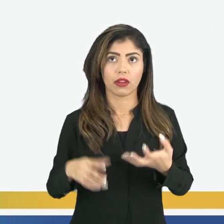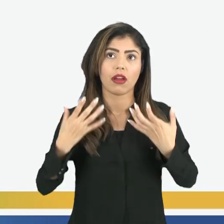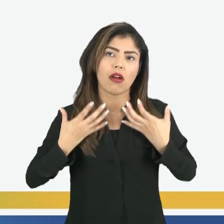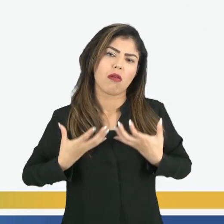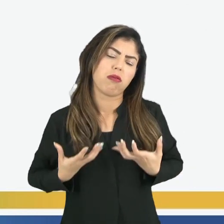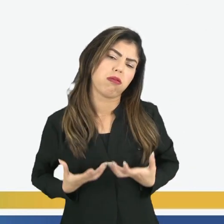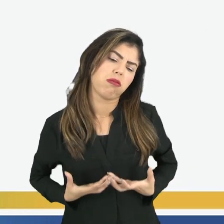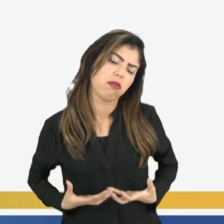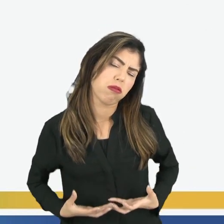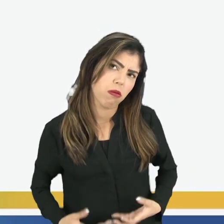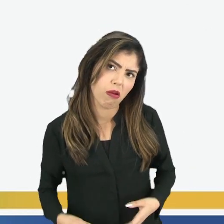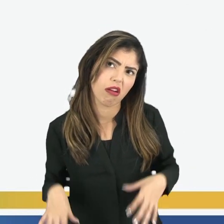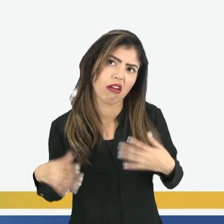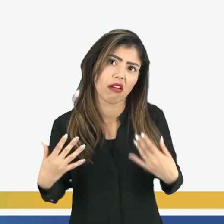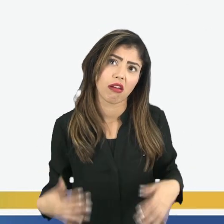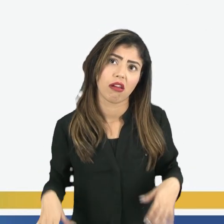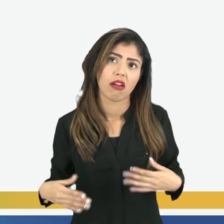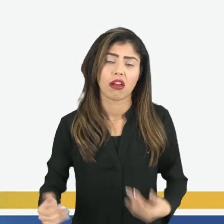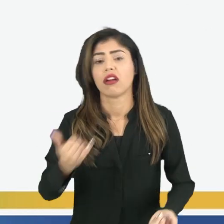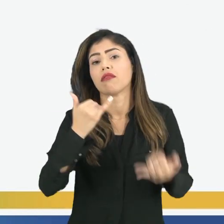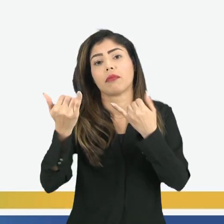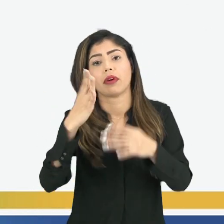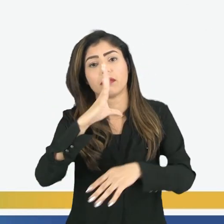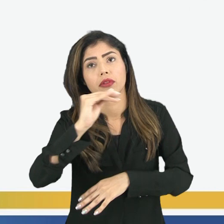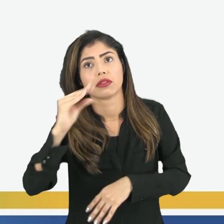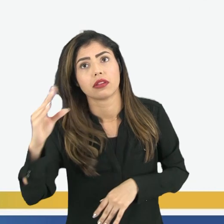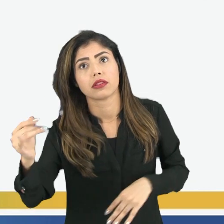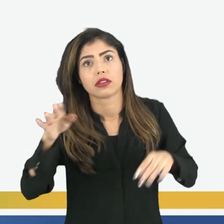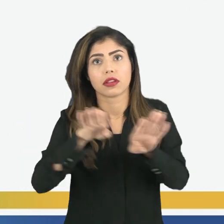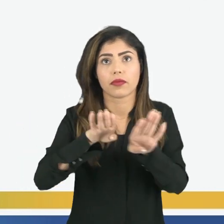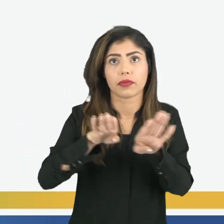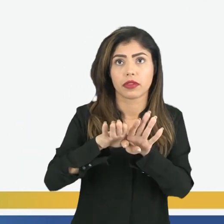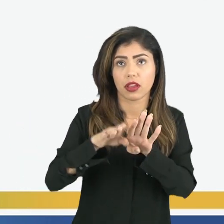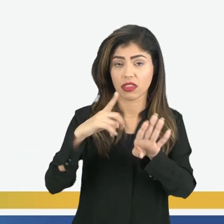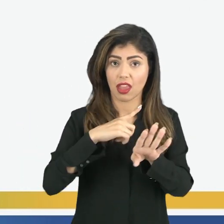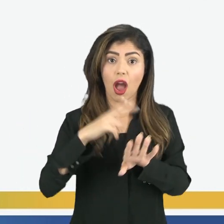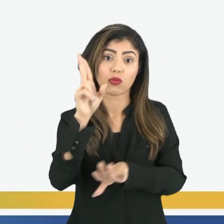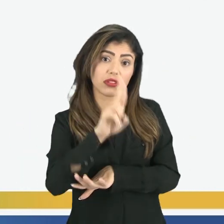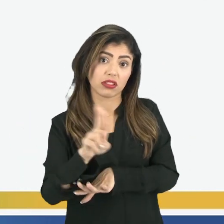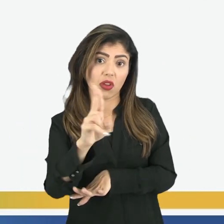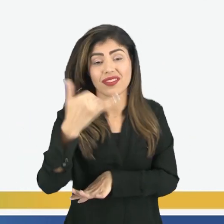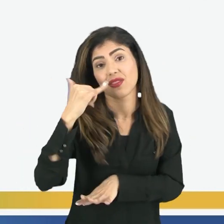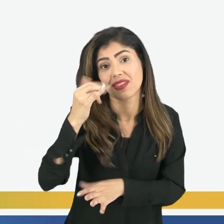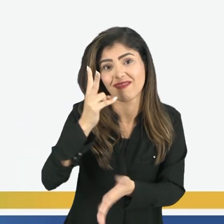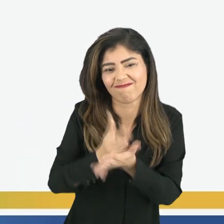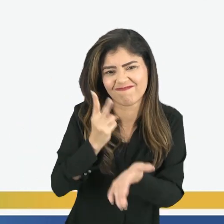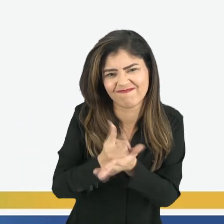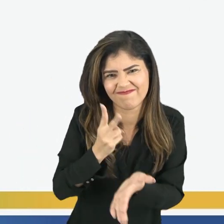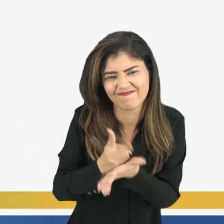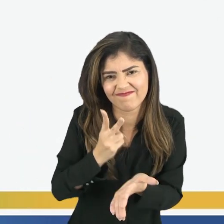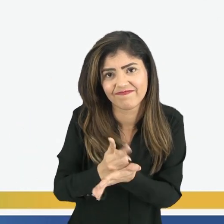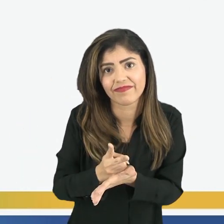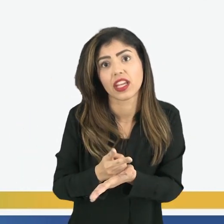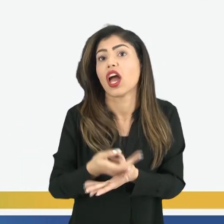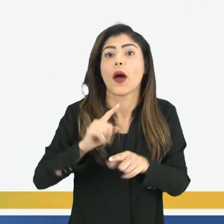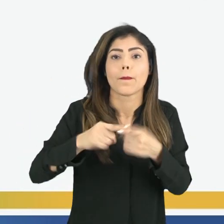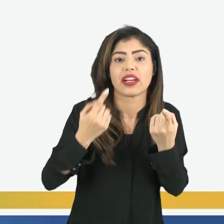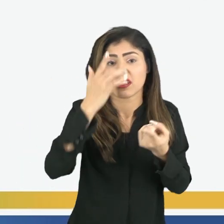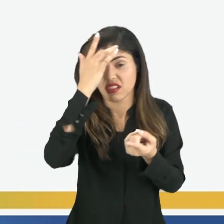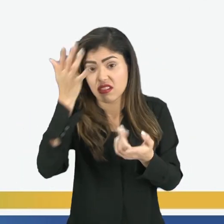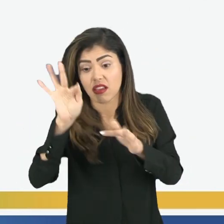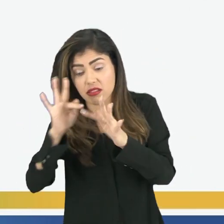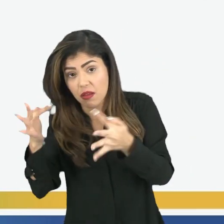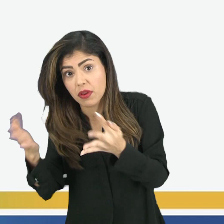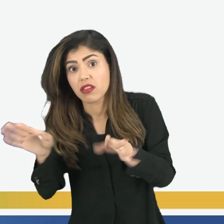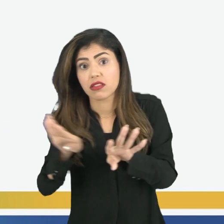cansaço excessivo, informado pelos adolescentes, foram atribuídos ao abuso na utilização do celular, seja o aparelho mais simples ou